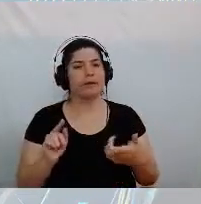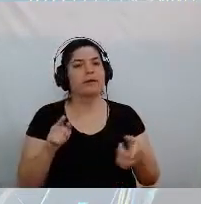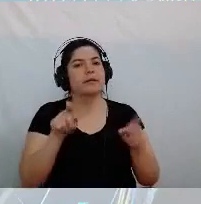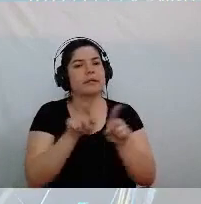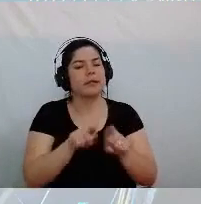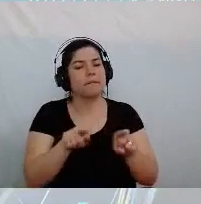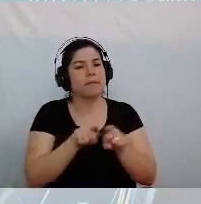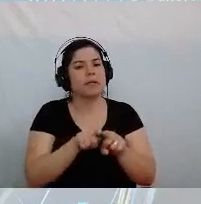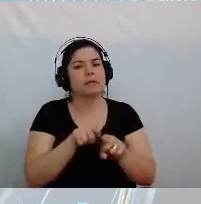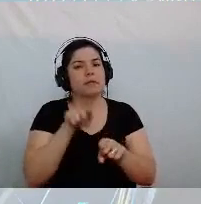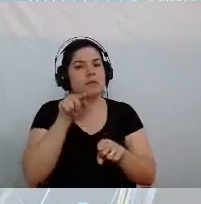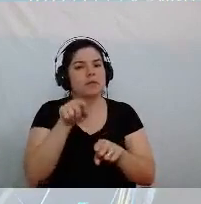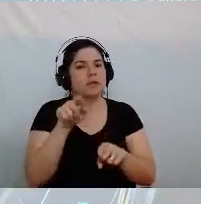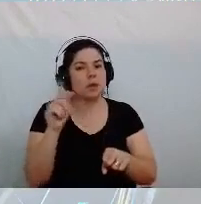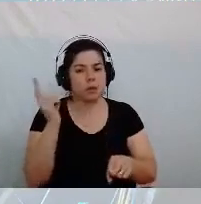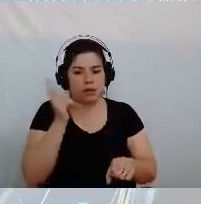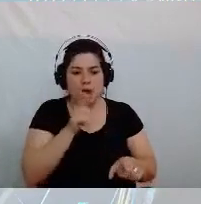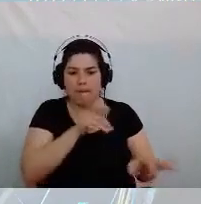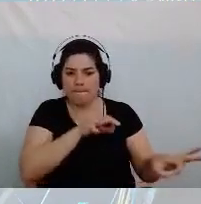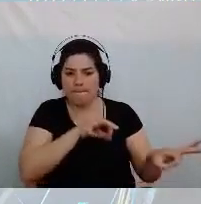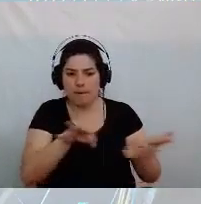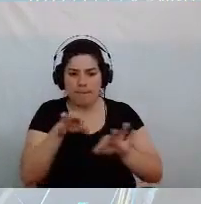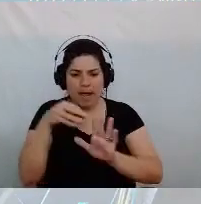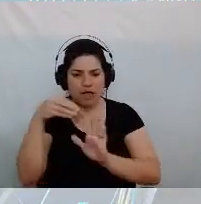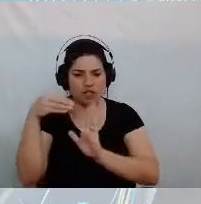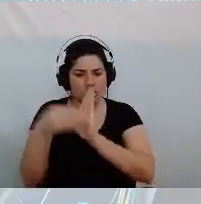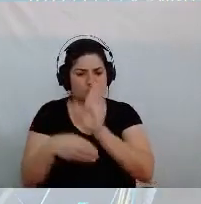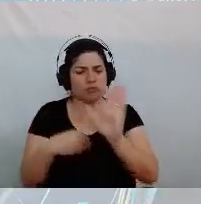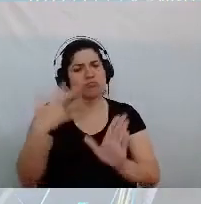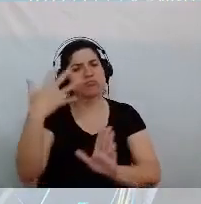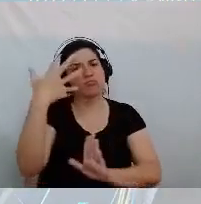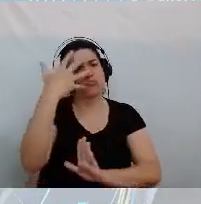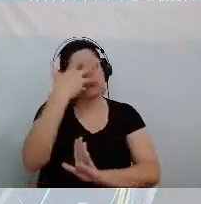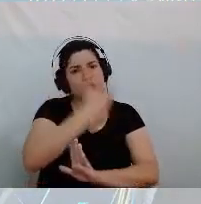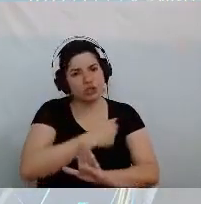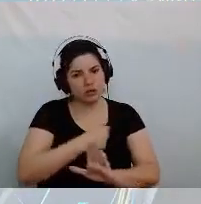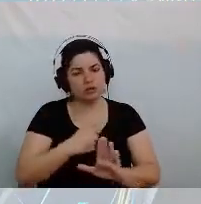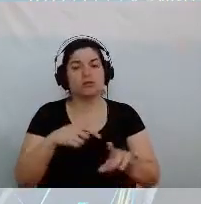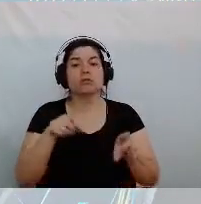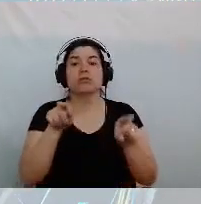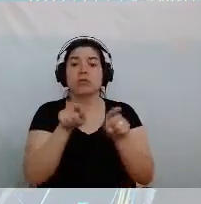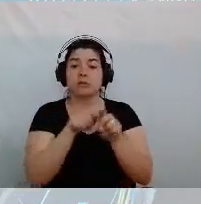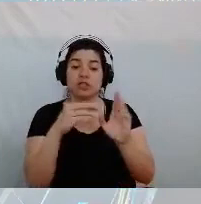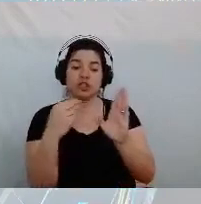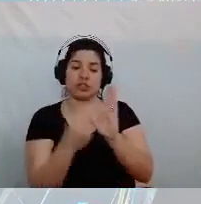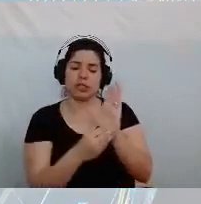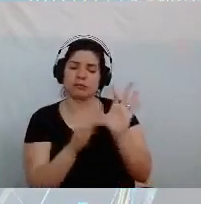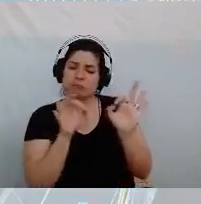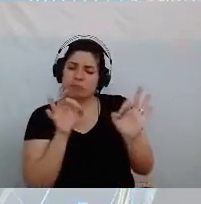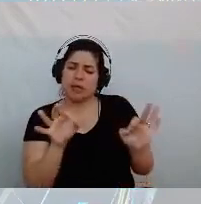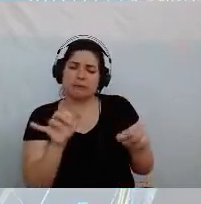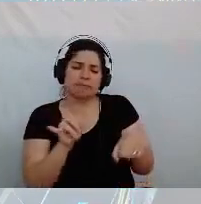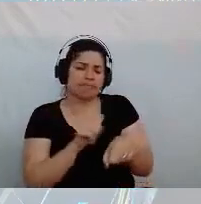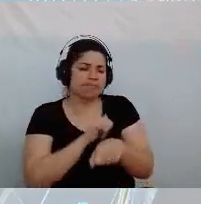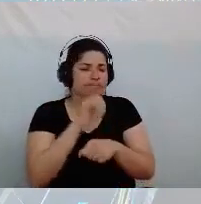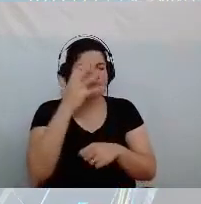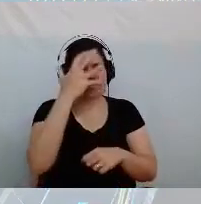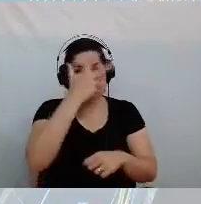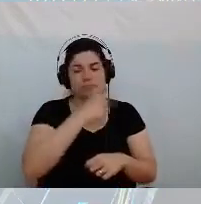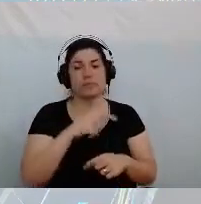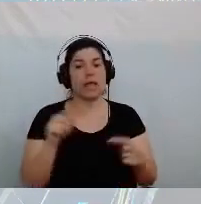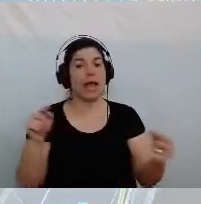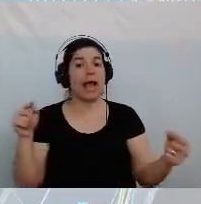você elabora um design que seja caprichoso e um design Caprichoso aqui implica em você ter